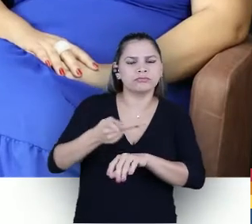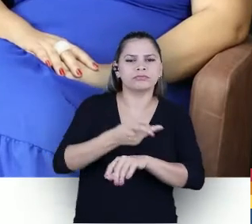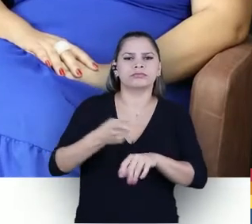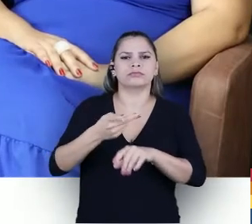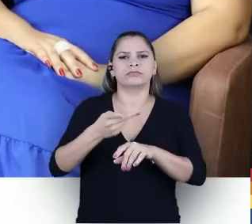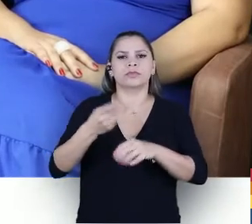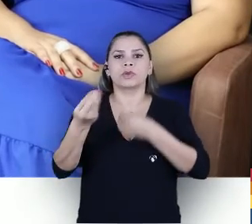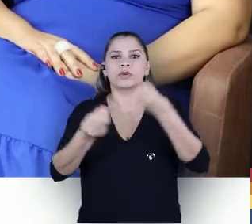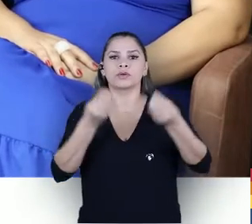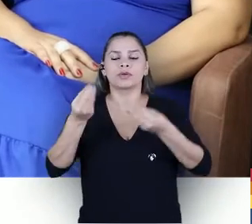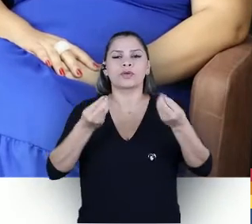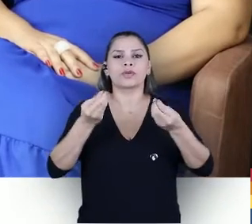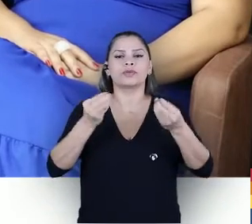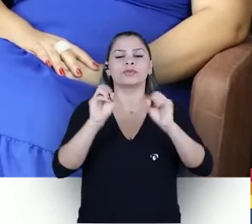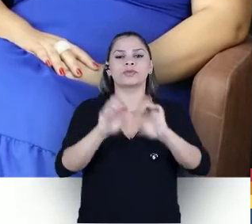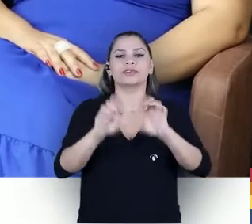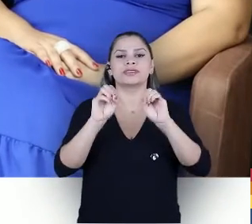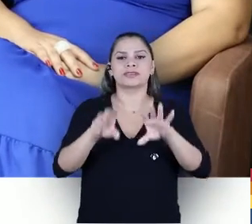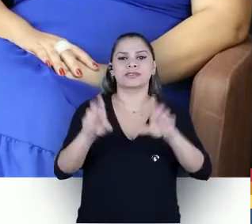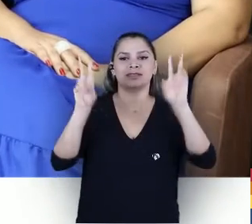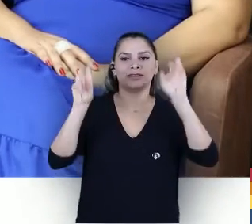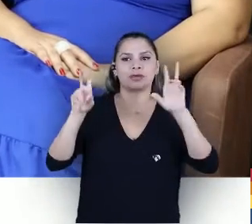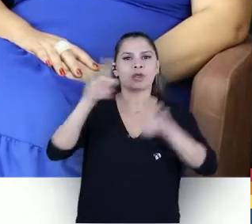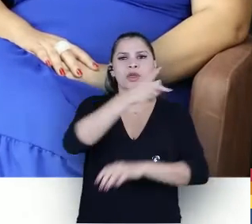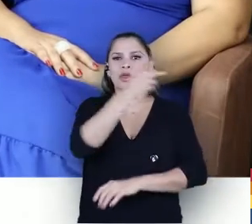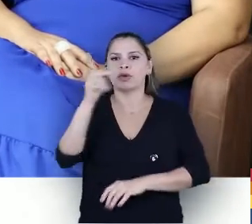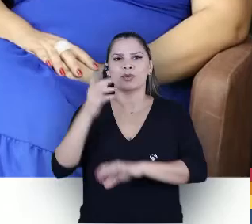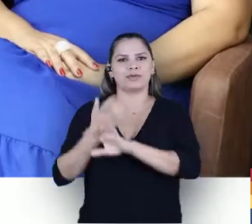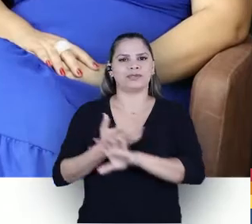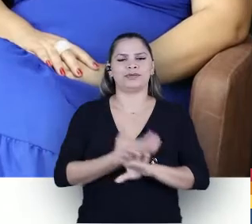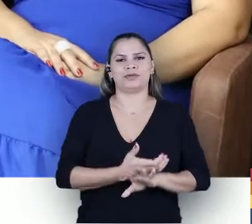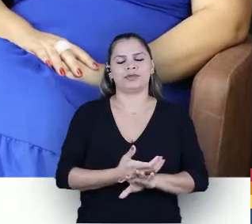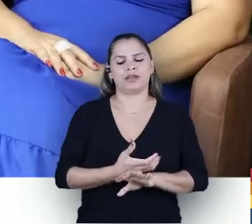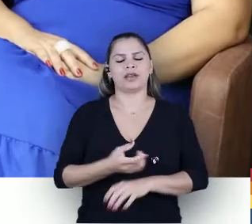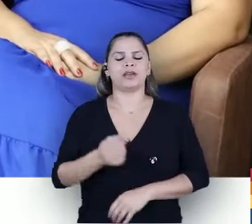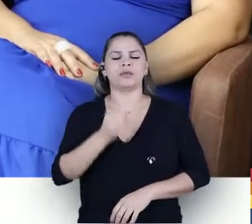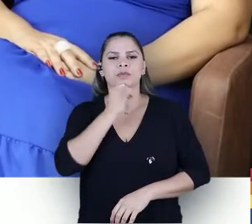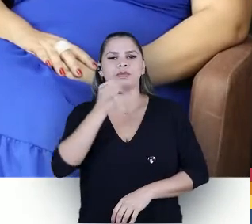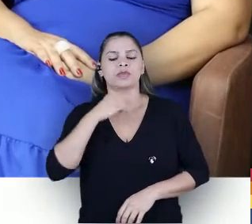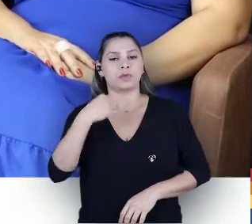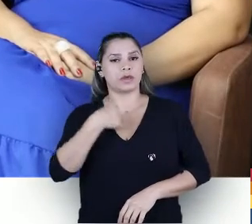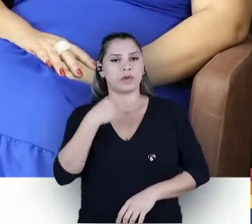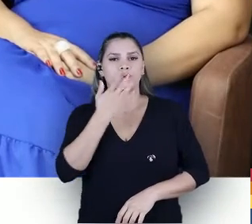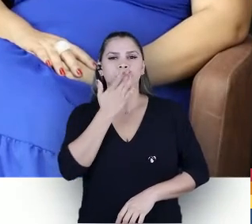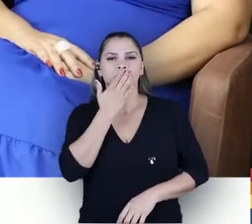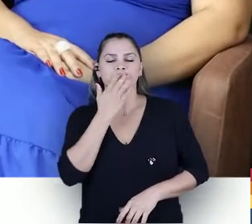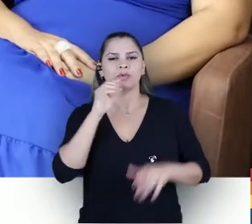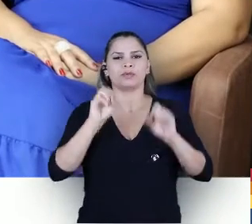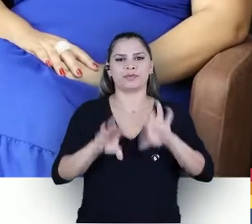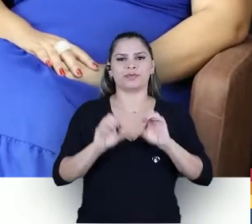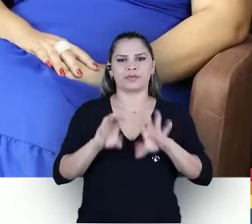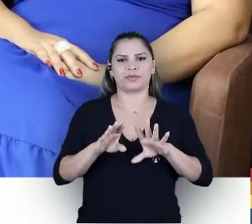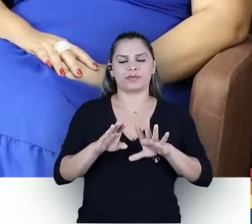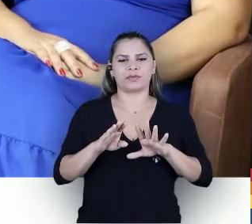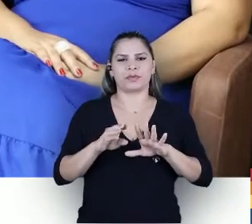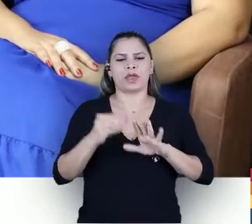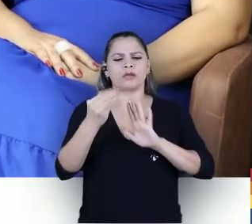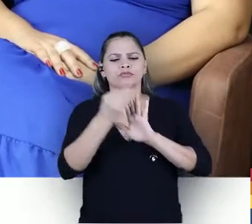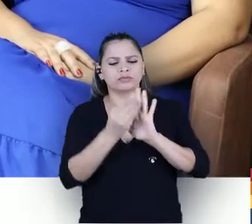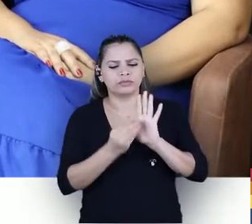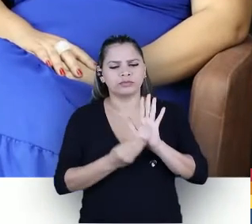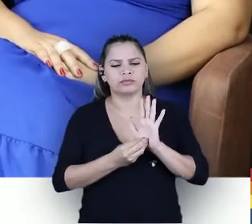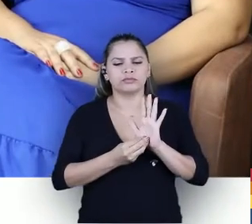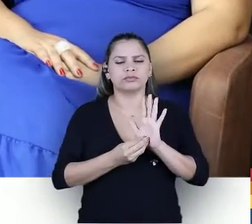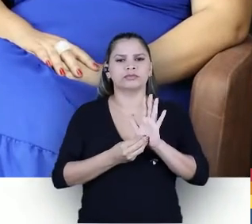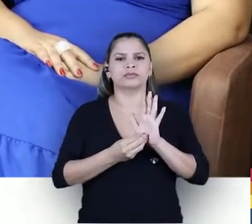fundamental dentro da área e também buscando como abordar esse conteúdo em outras